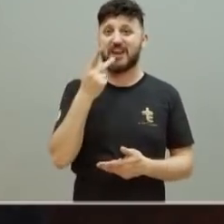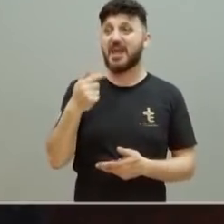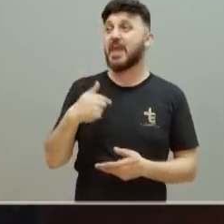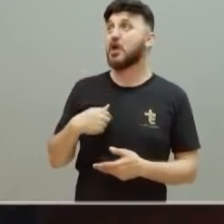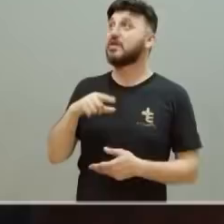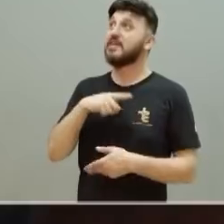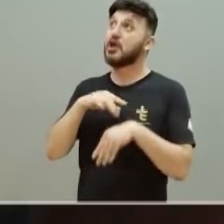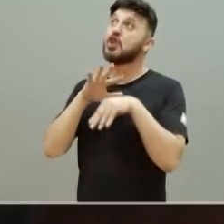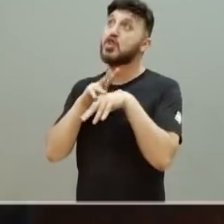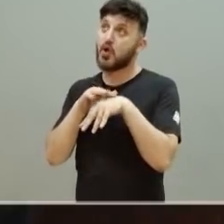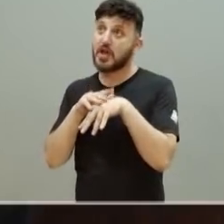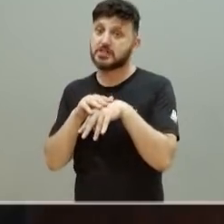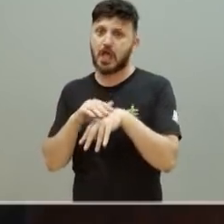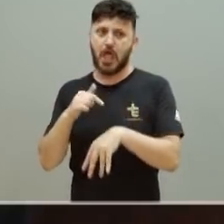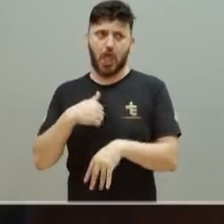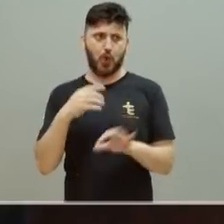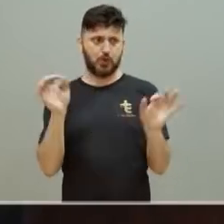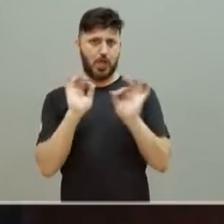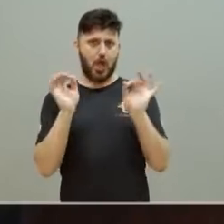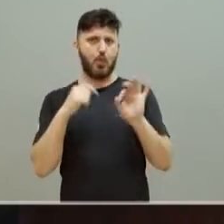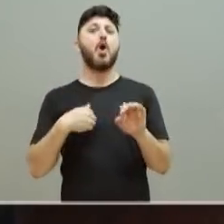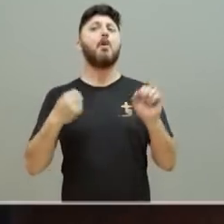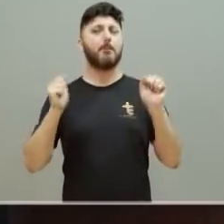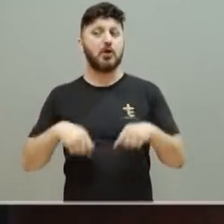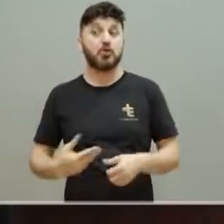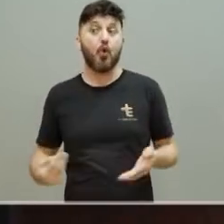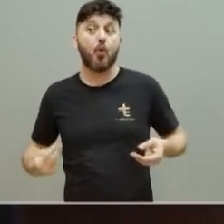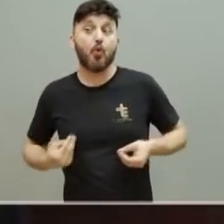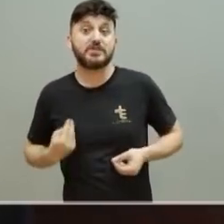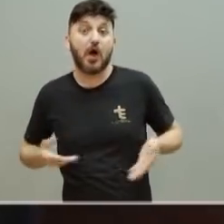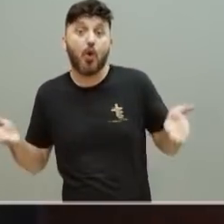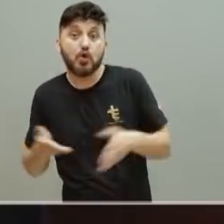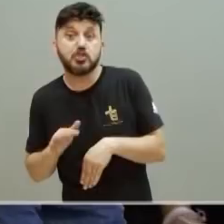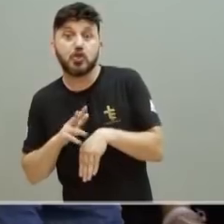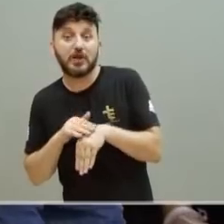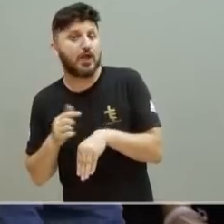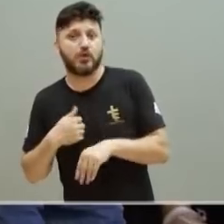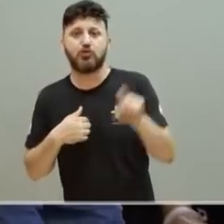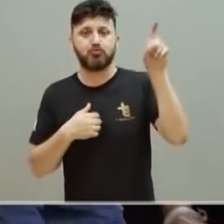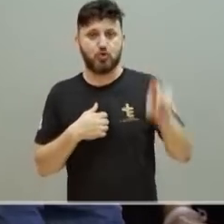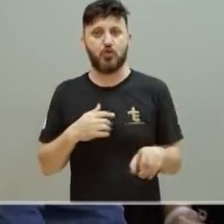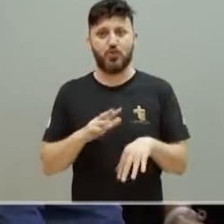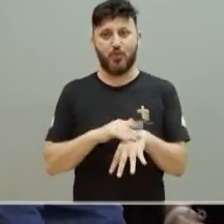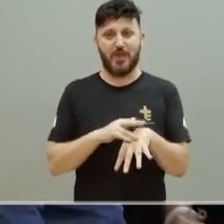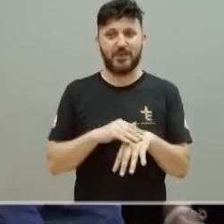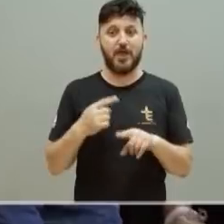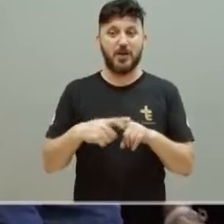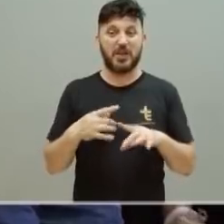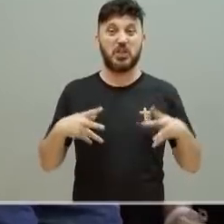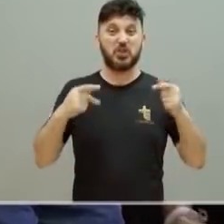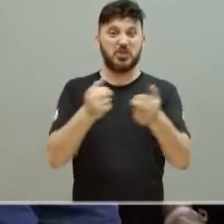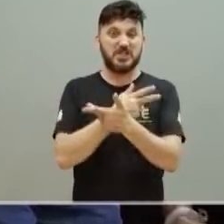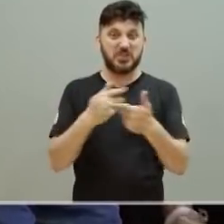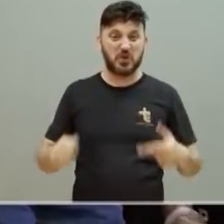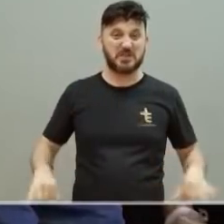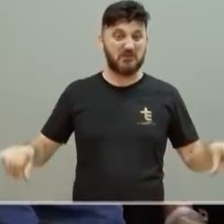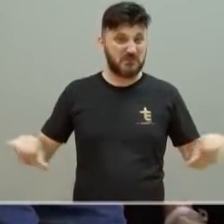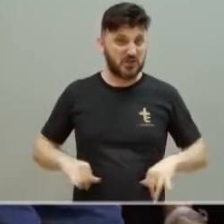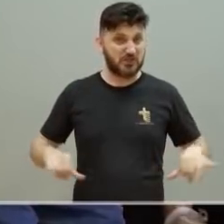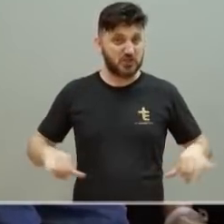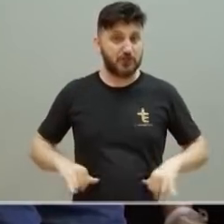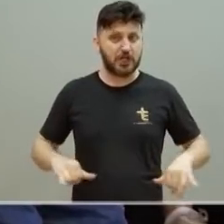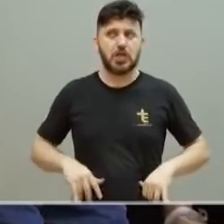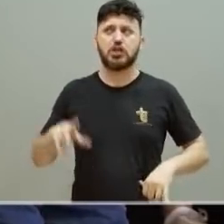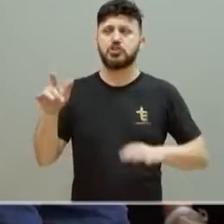doença. Eu não, Deus me livre, eu posso estar doente, eu não sou doente, porque todas as minhas enfermidades ele já